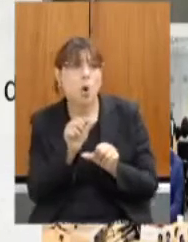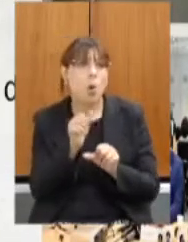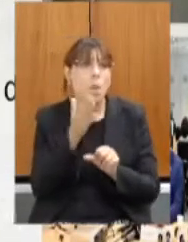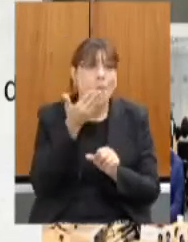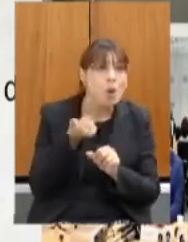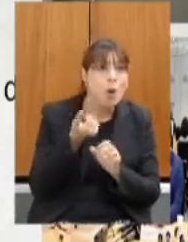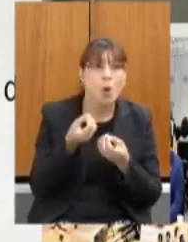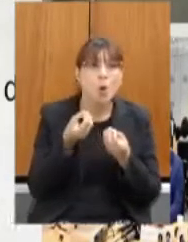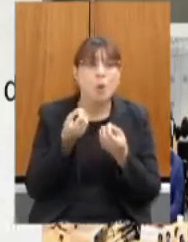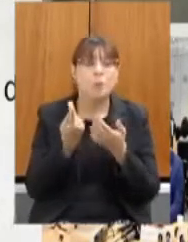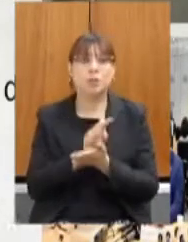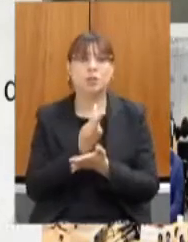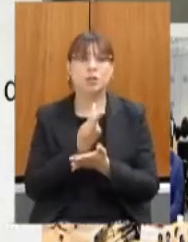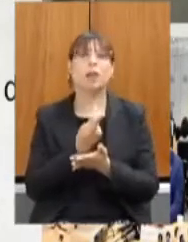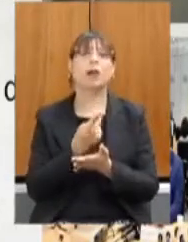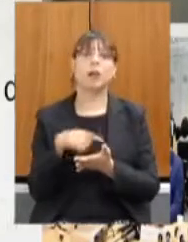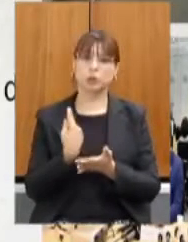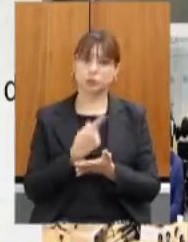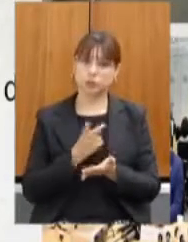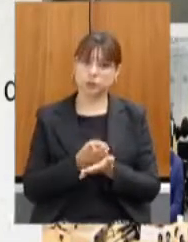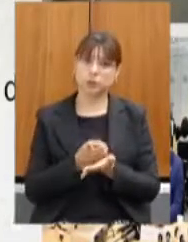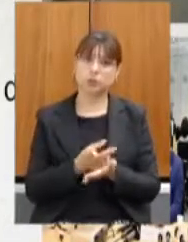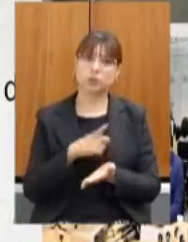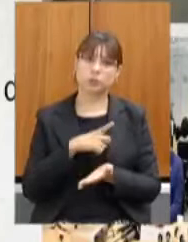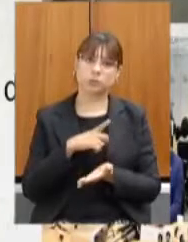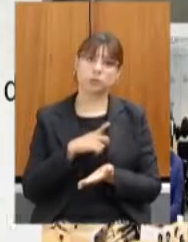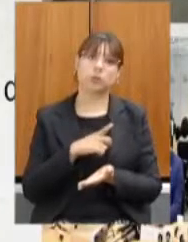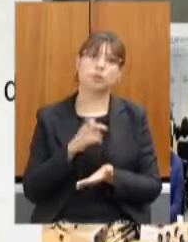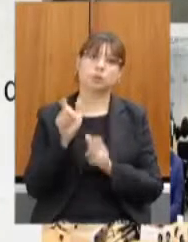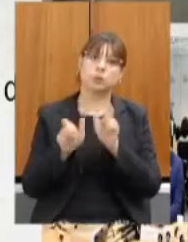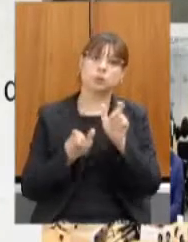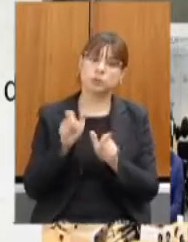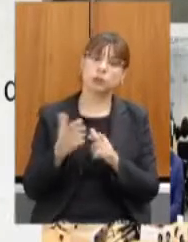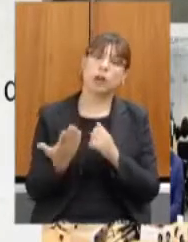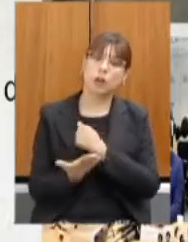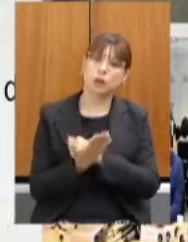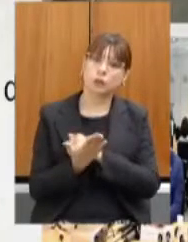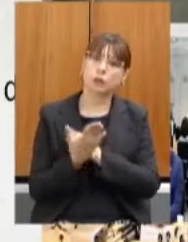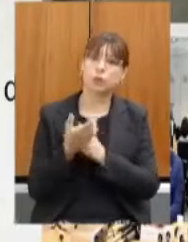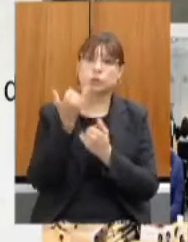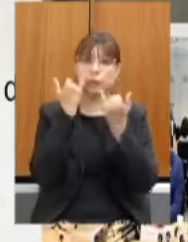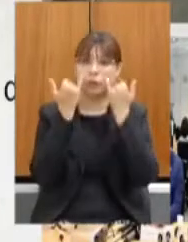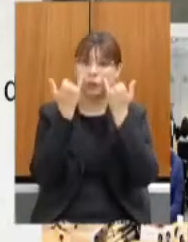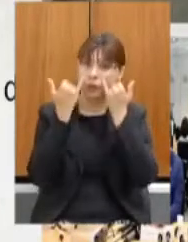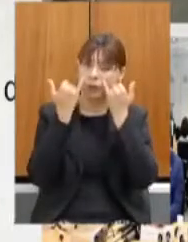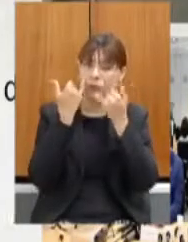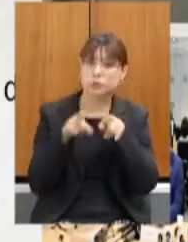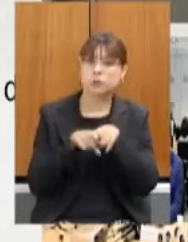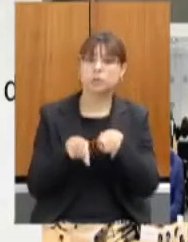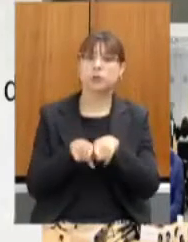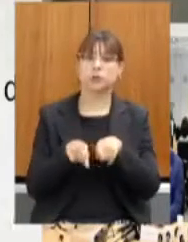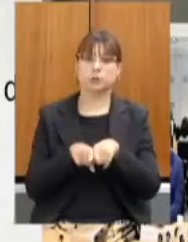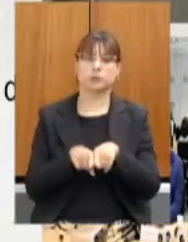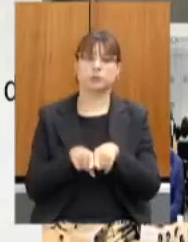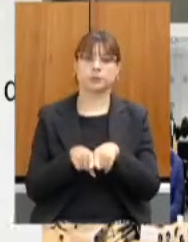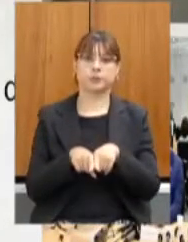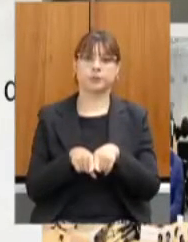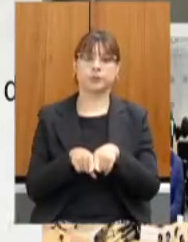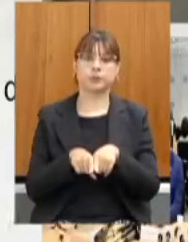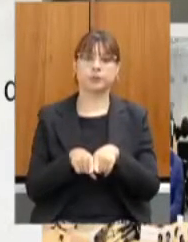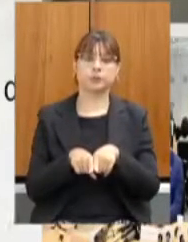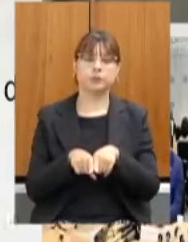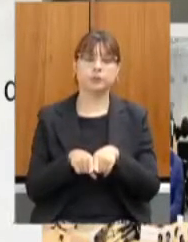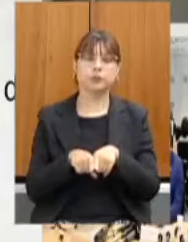nós temos vários biais que né que nos dão as informações necessárias e o objetivo também